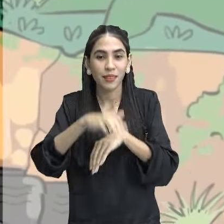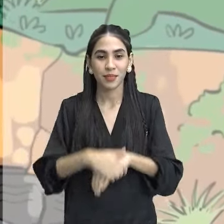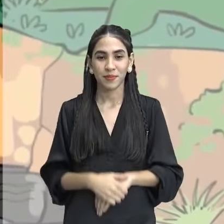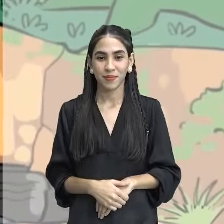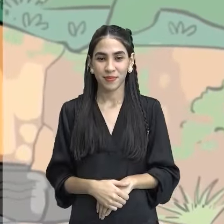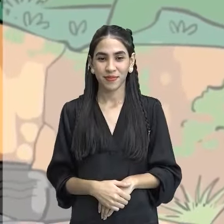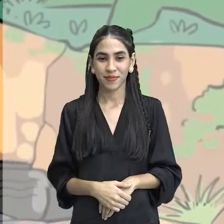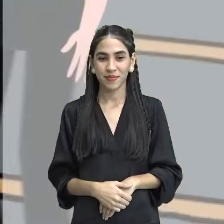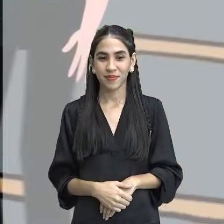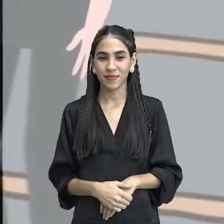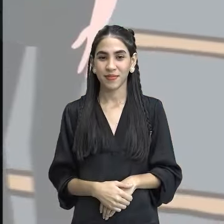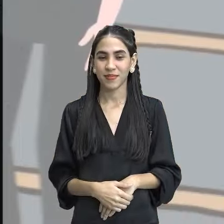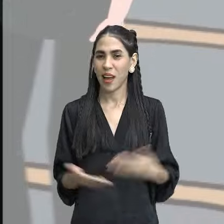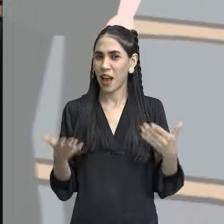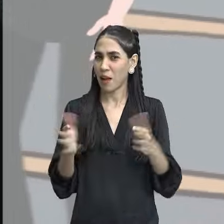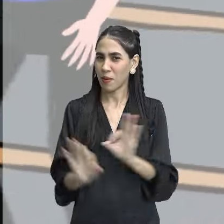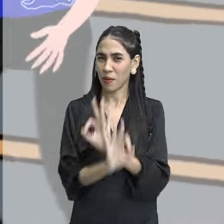Isso.